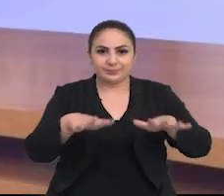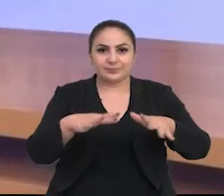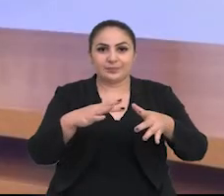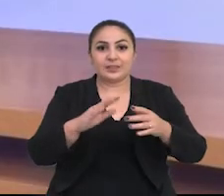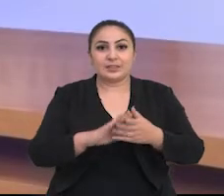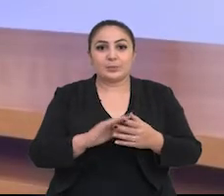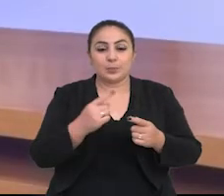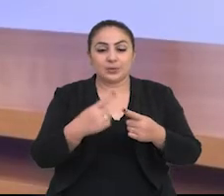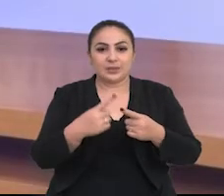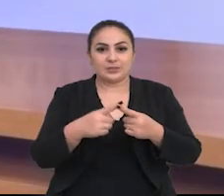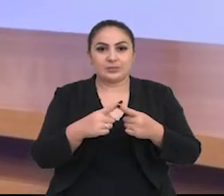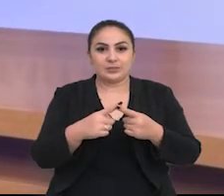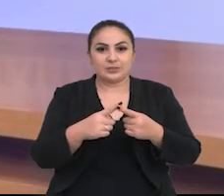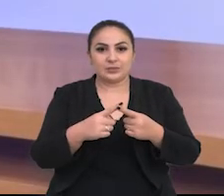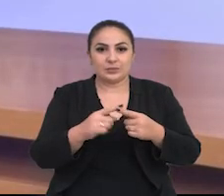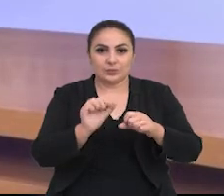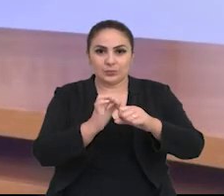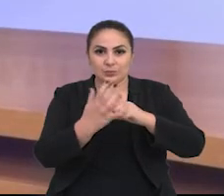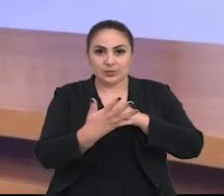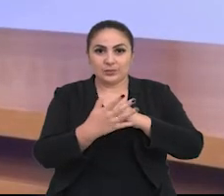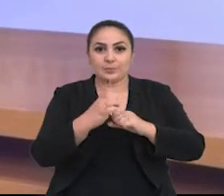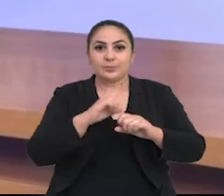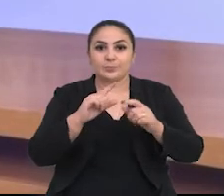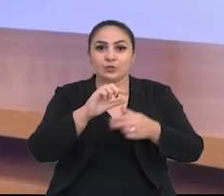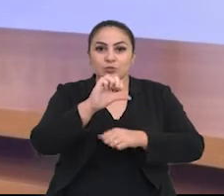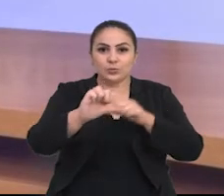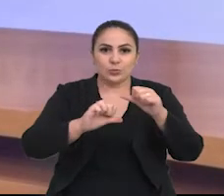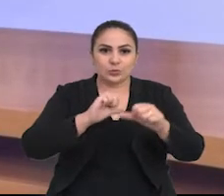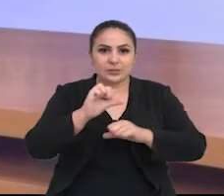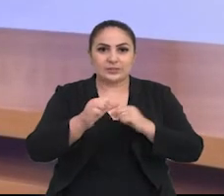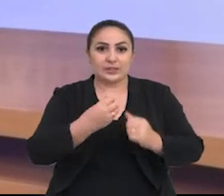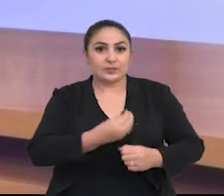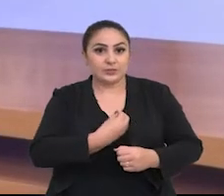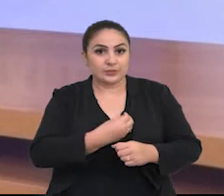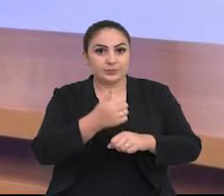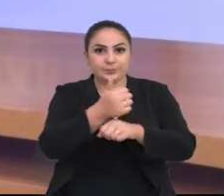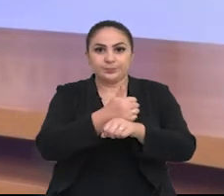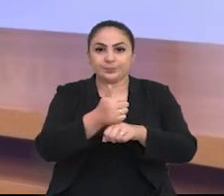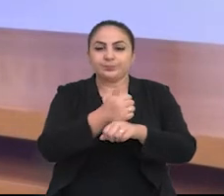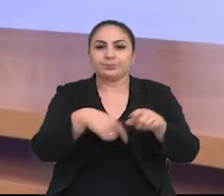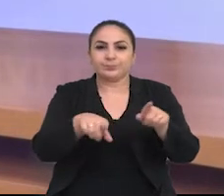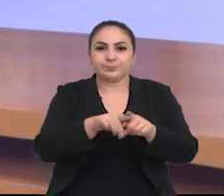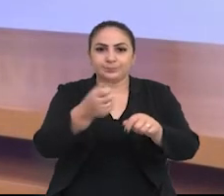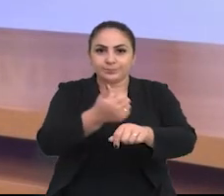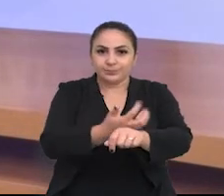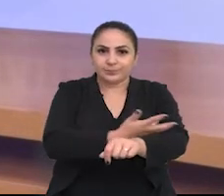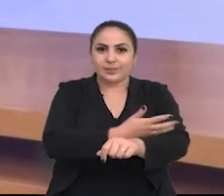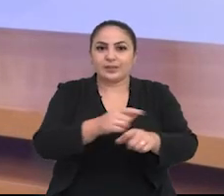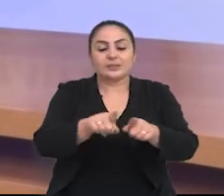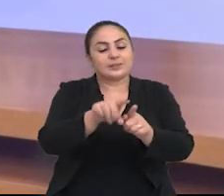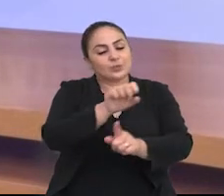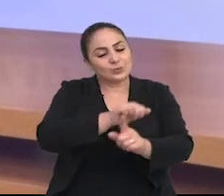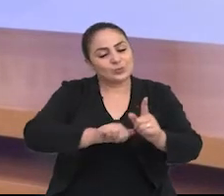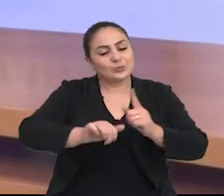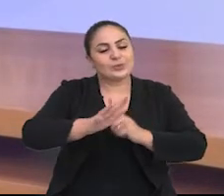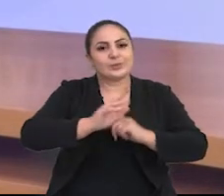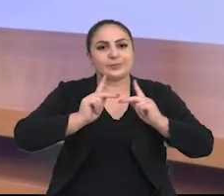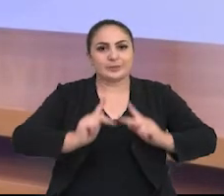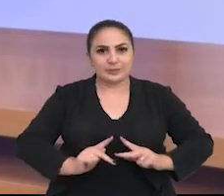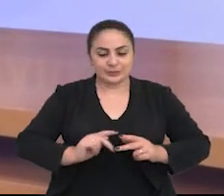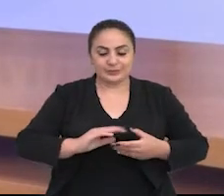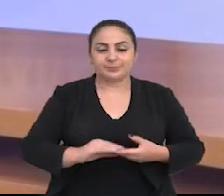A pandemia causada pela Covid-19 provocou inúmeras mudanças na vida profissional, emocional